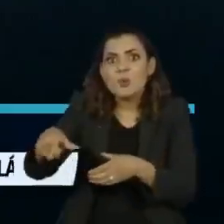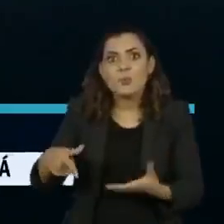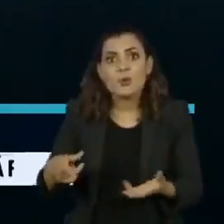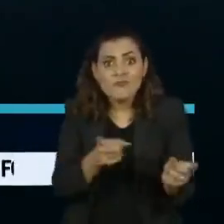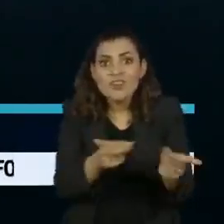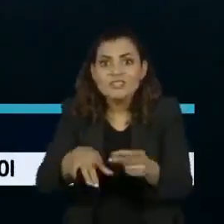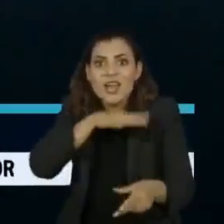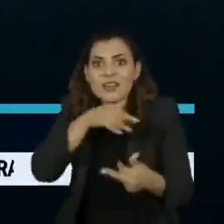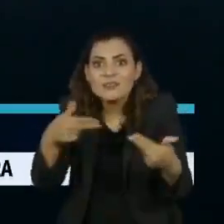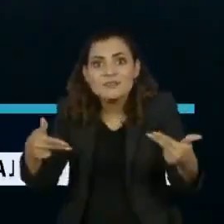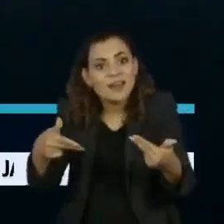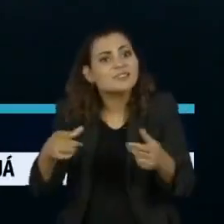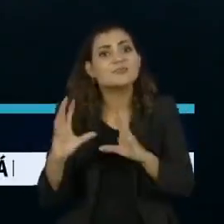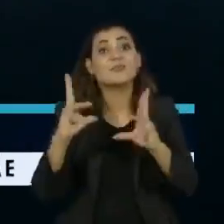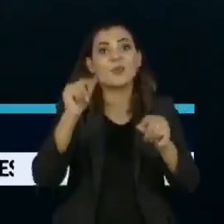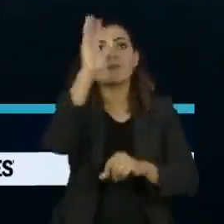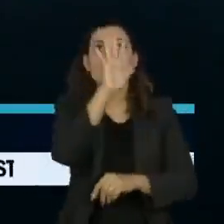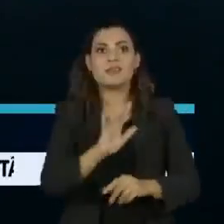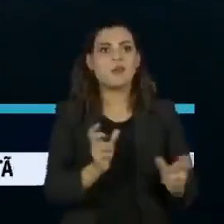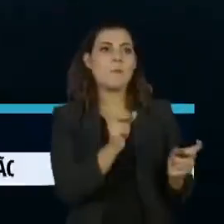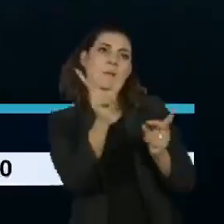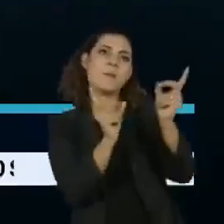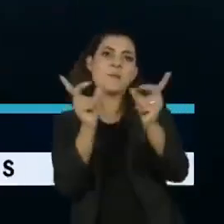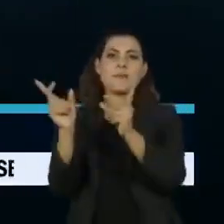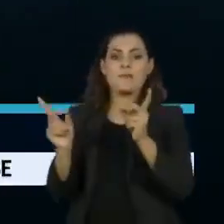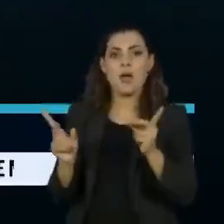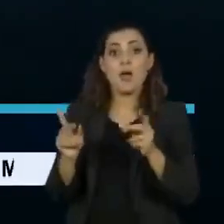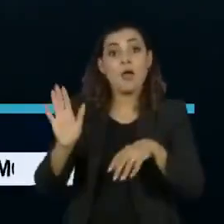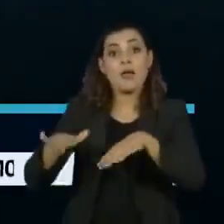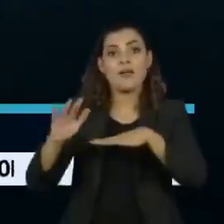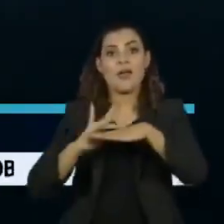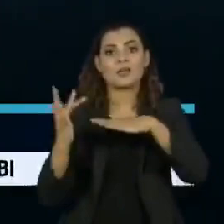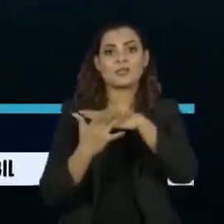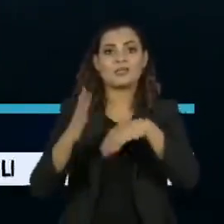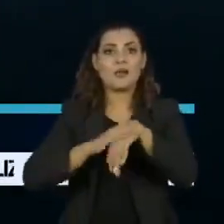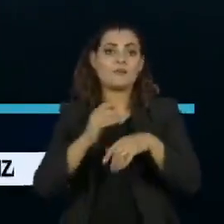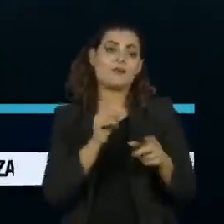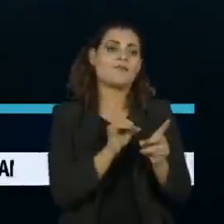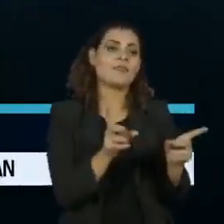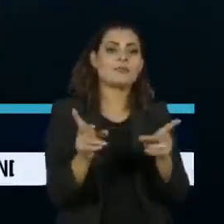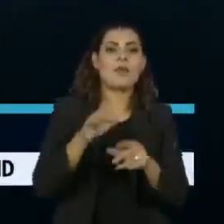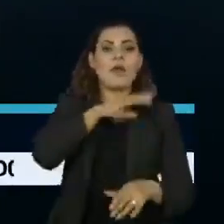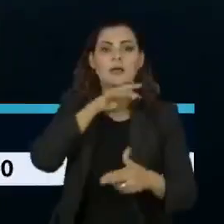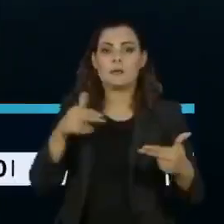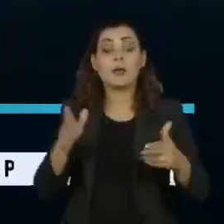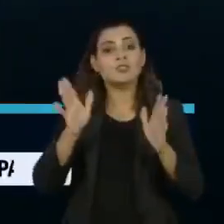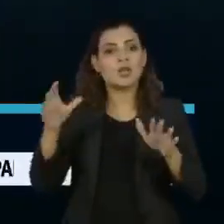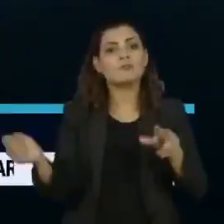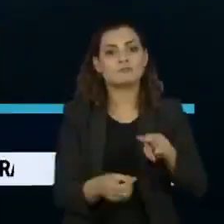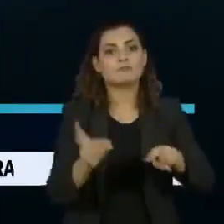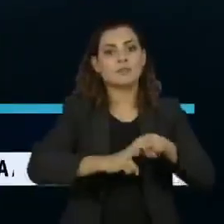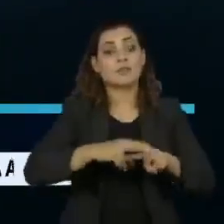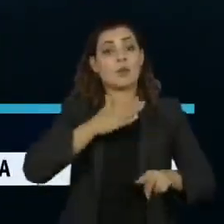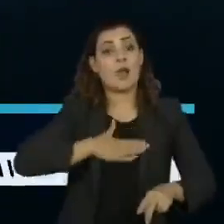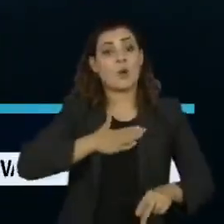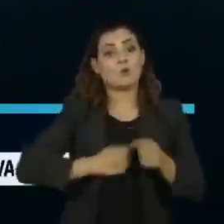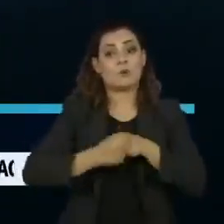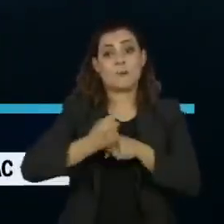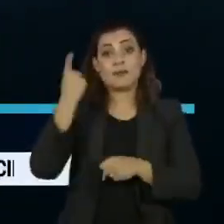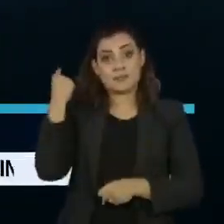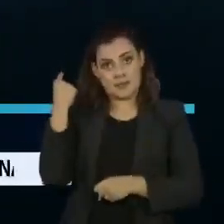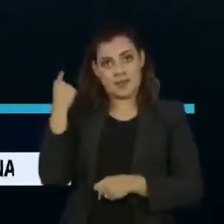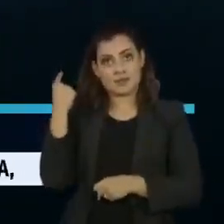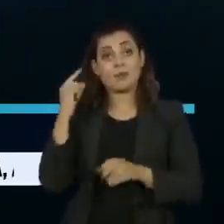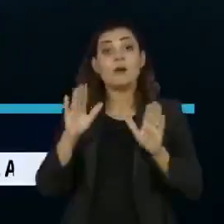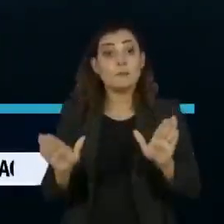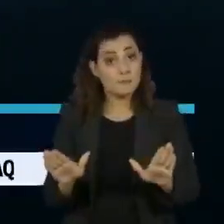que vendia os bichos para todo o Brasil Roberto usava as redes sociais para vender animais o sendo preso em agosto do ano